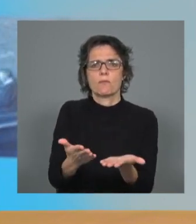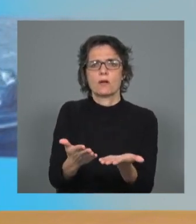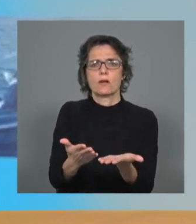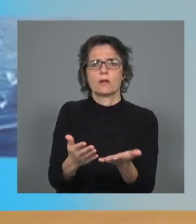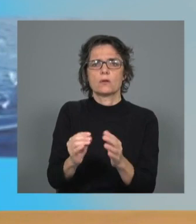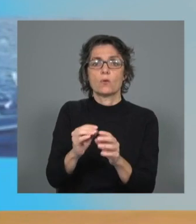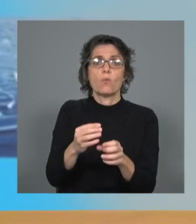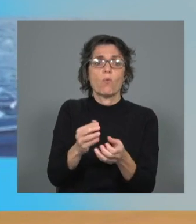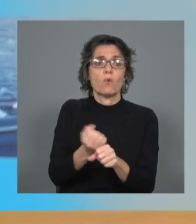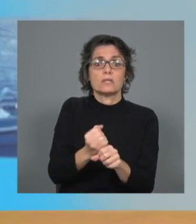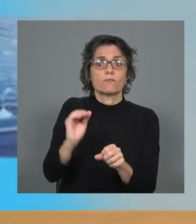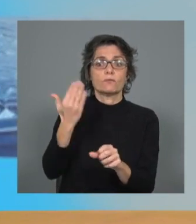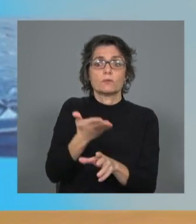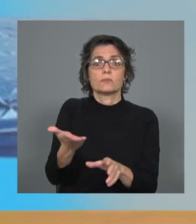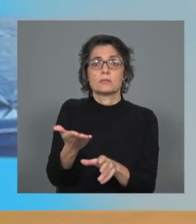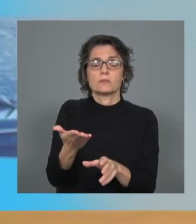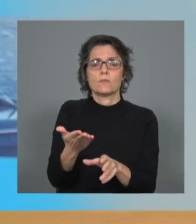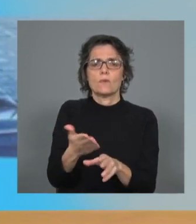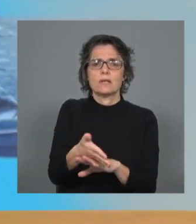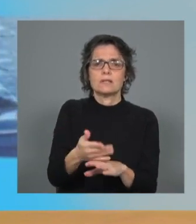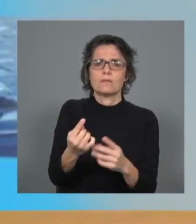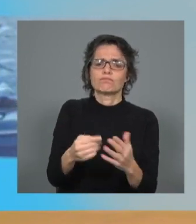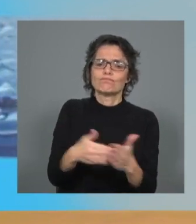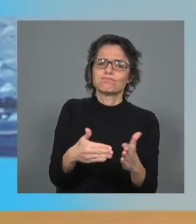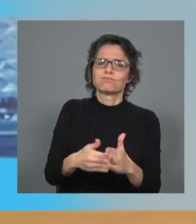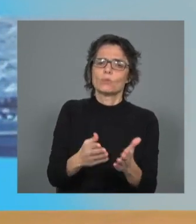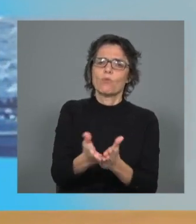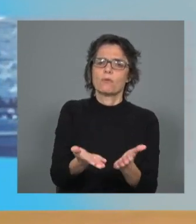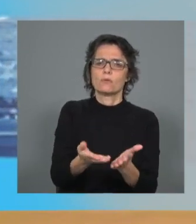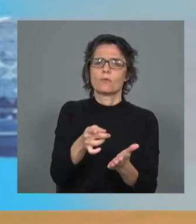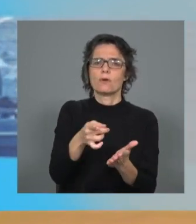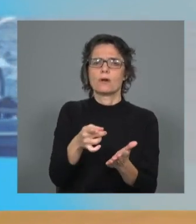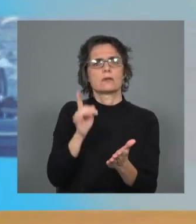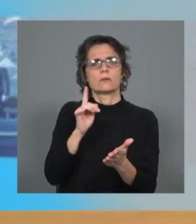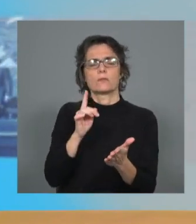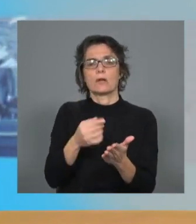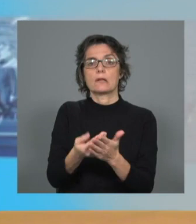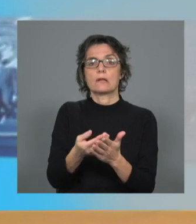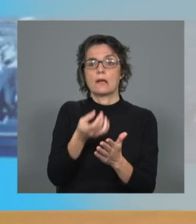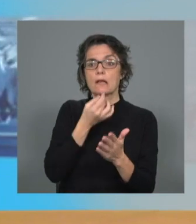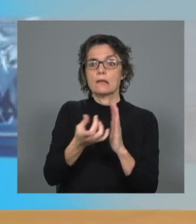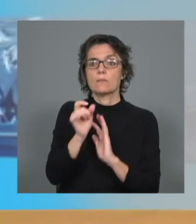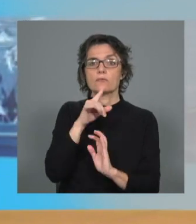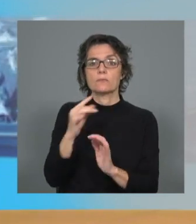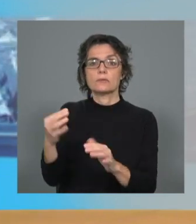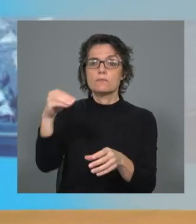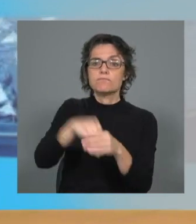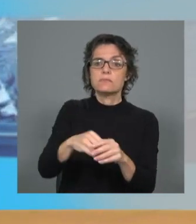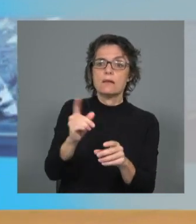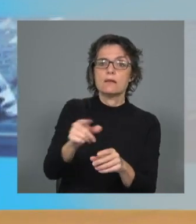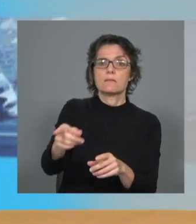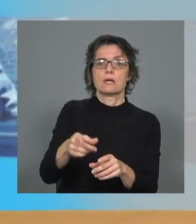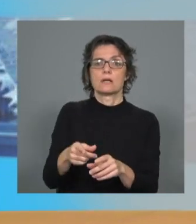portanto, é também muito importante, seria importante que tivesse realmente um espaço, pudesse exercer de forma